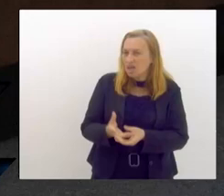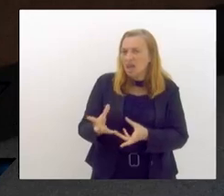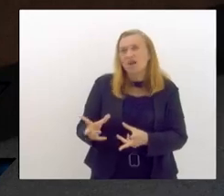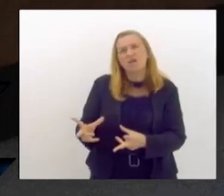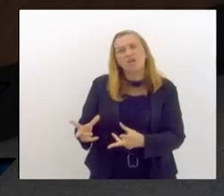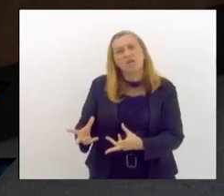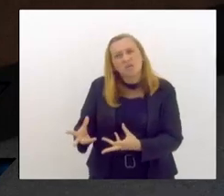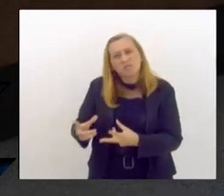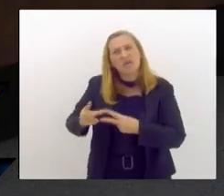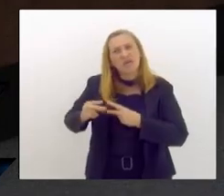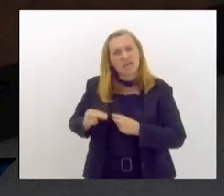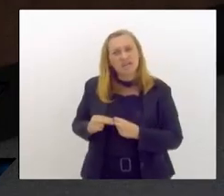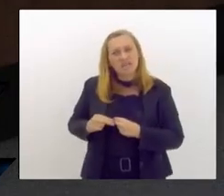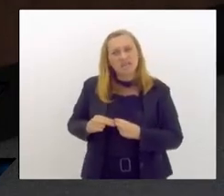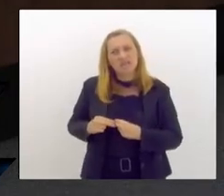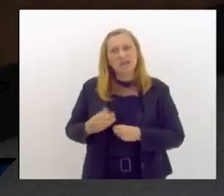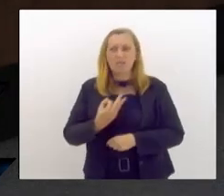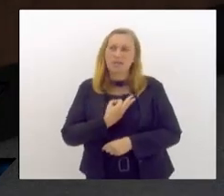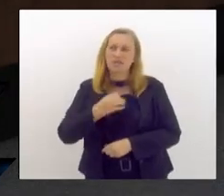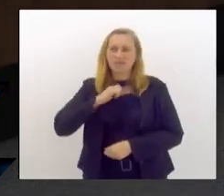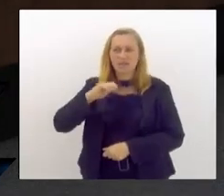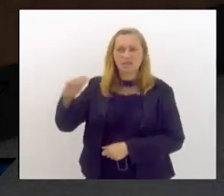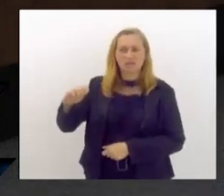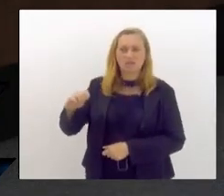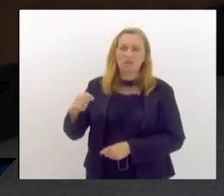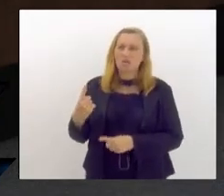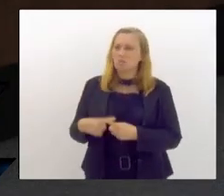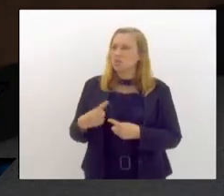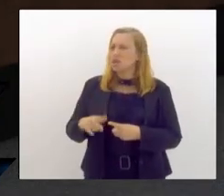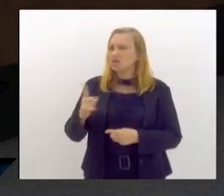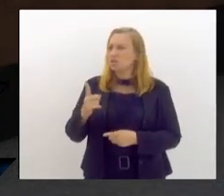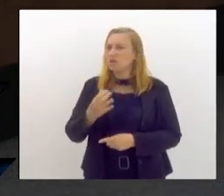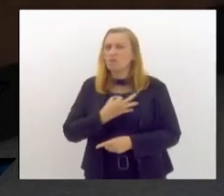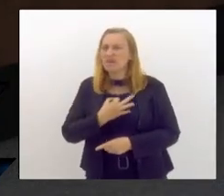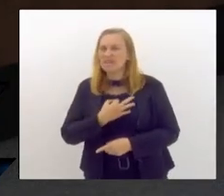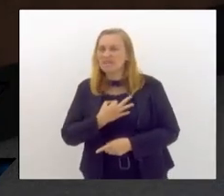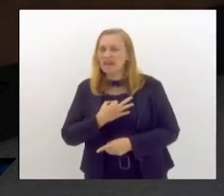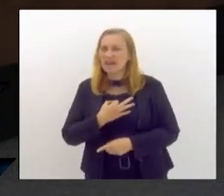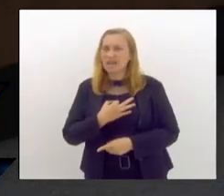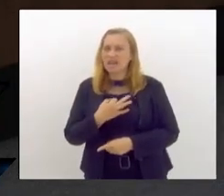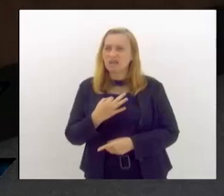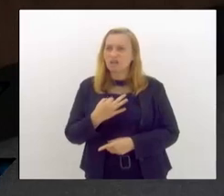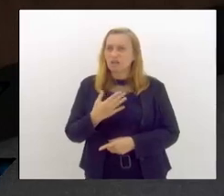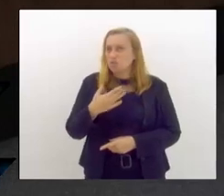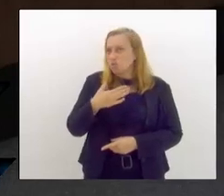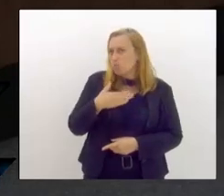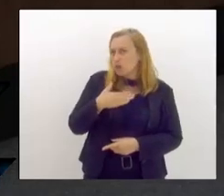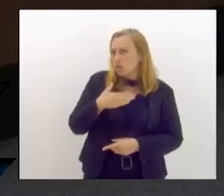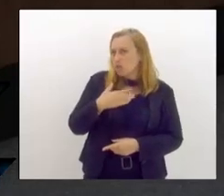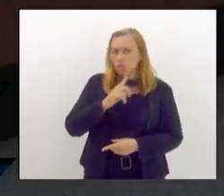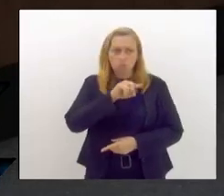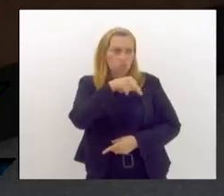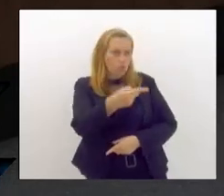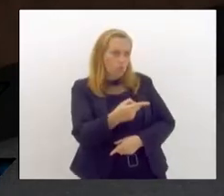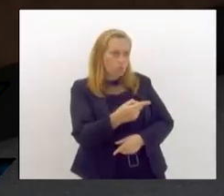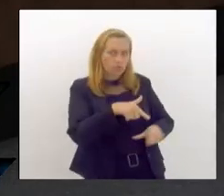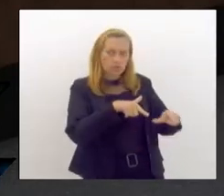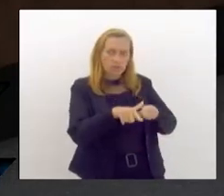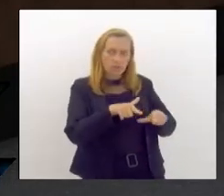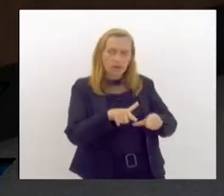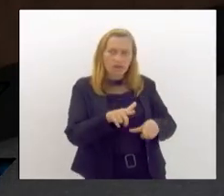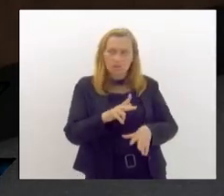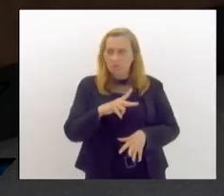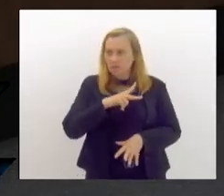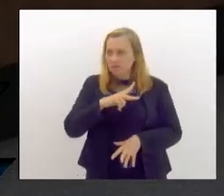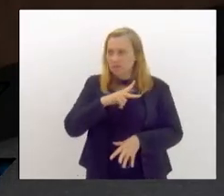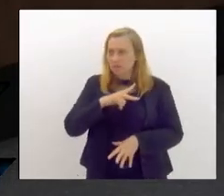da maior honraria do Estado do Rio de Janeiro, porque não é uma medalha fruto do seu ou do outro mandato individual,